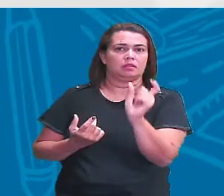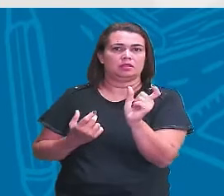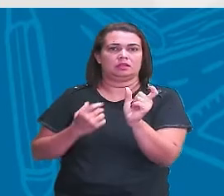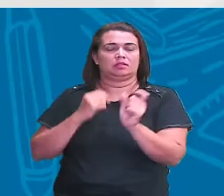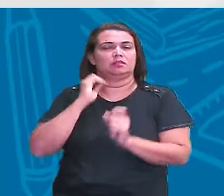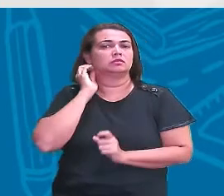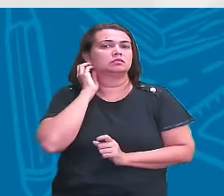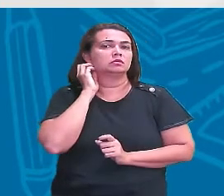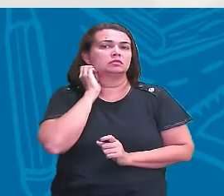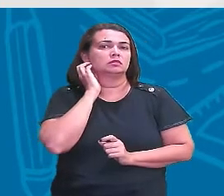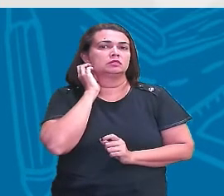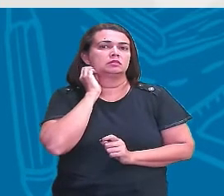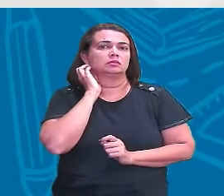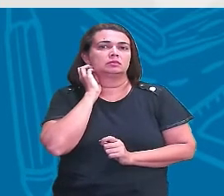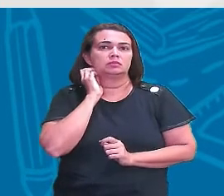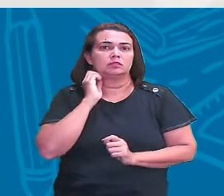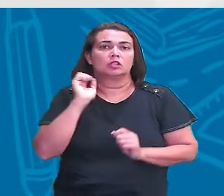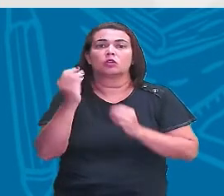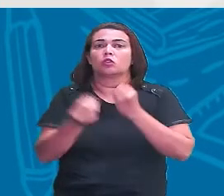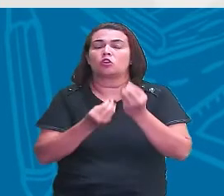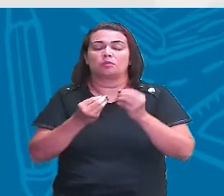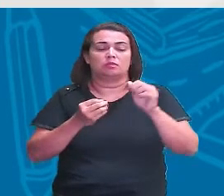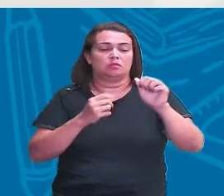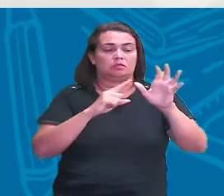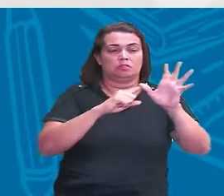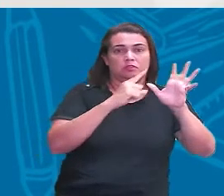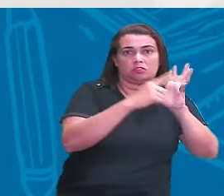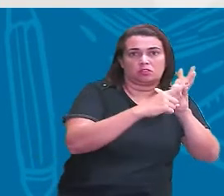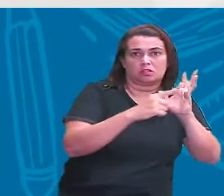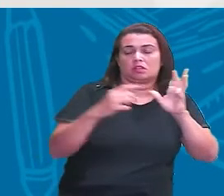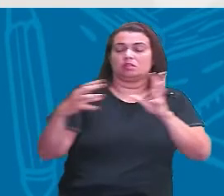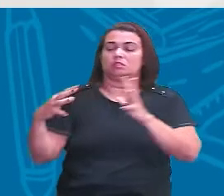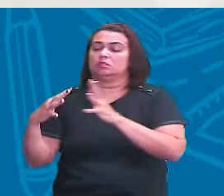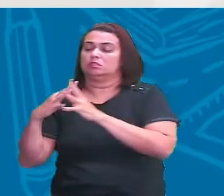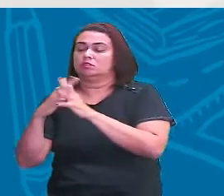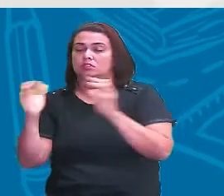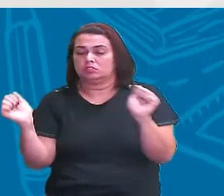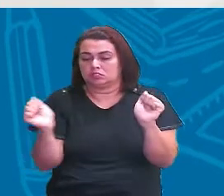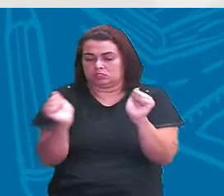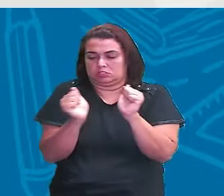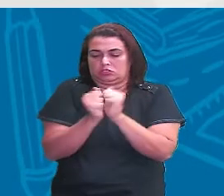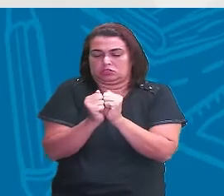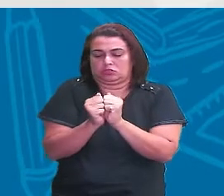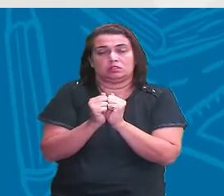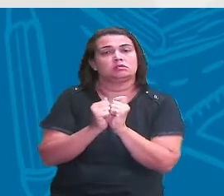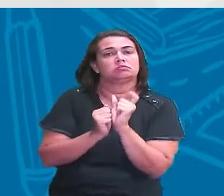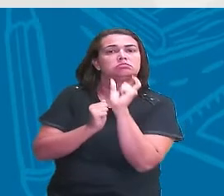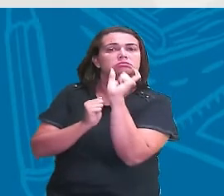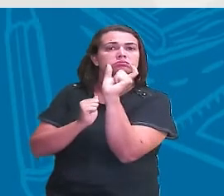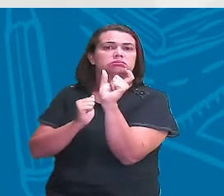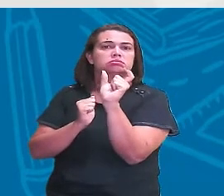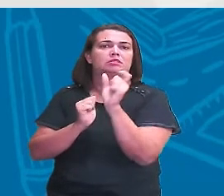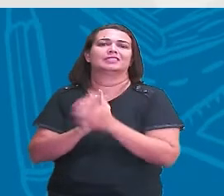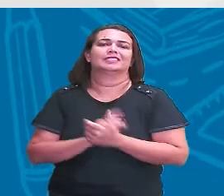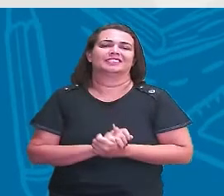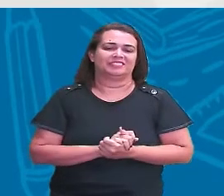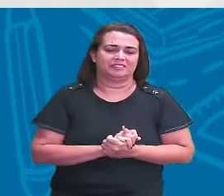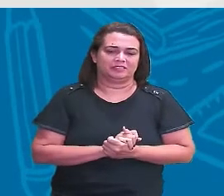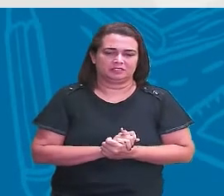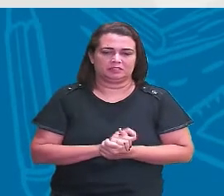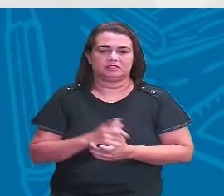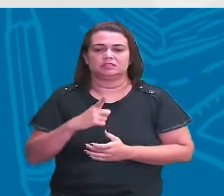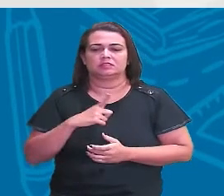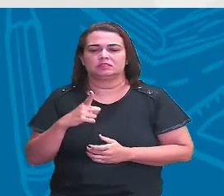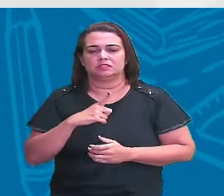trouxe eles para vocês, tá vendo? Porque aquelas letrinhas ali formam o quê? O nosso alfabeto. Temos as